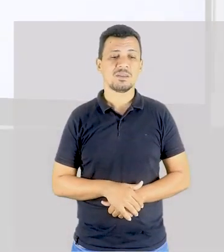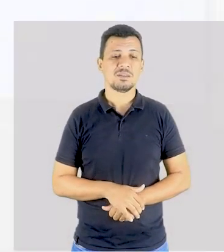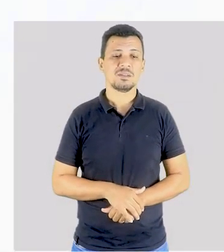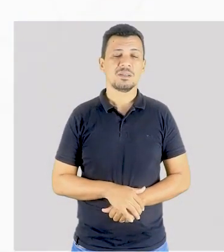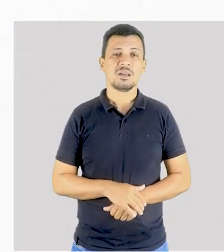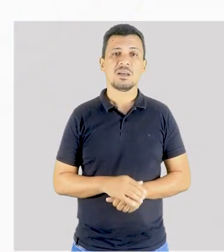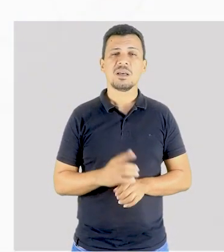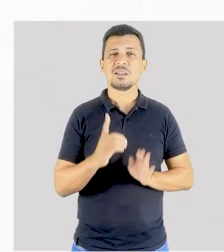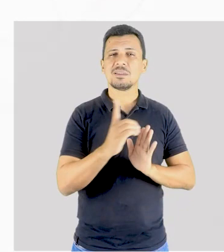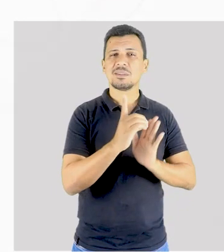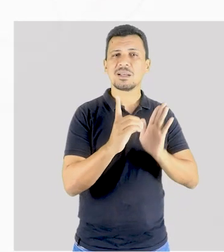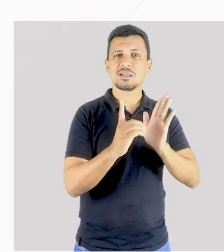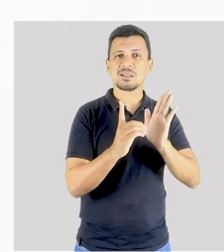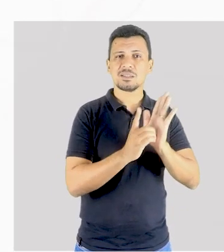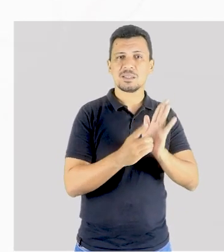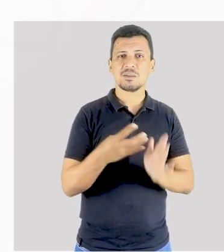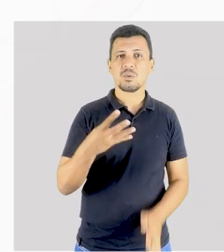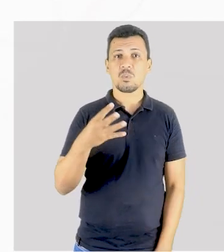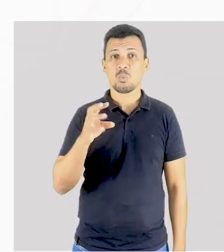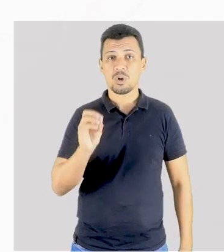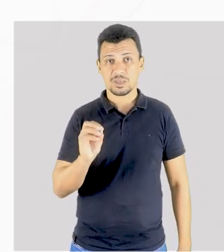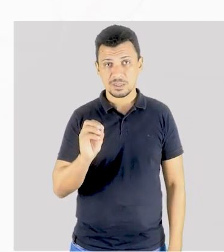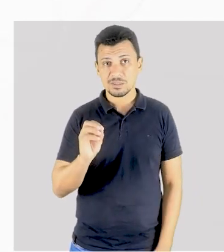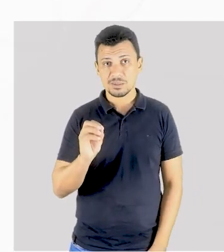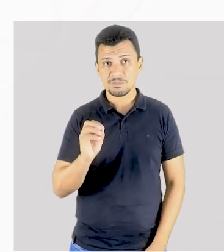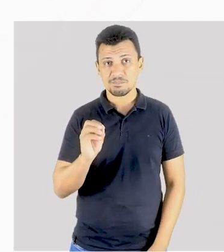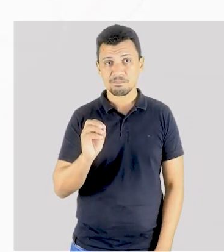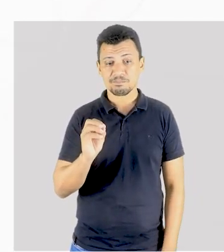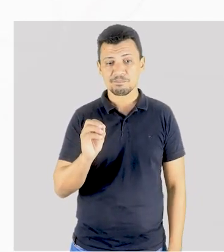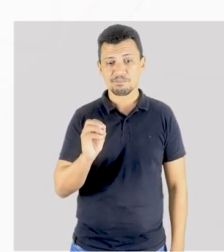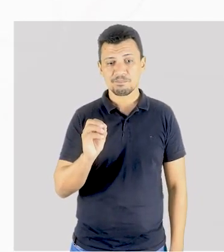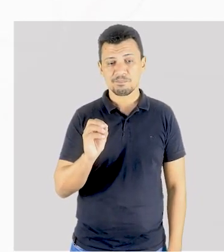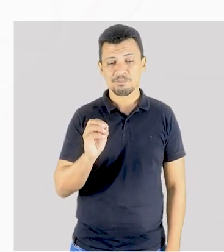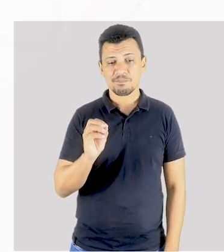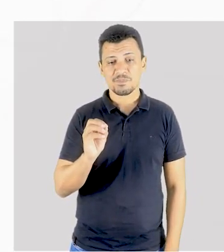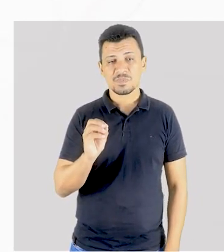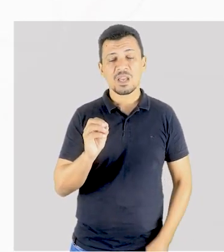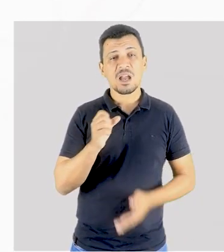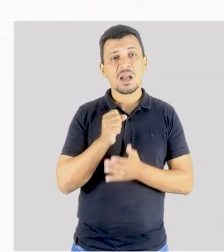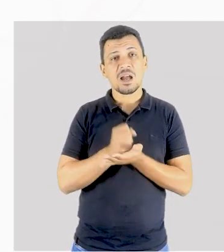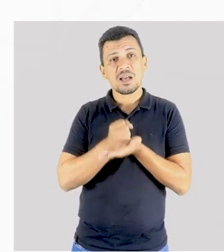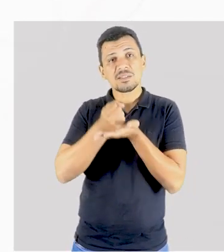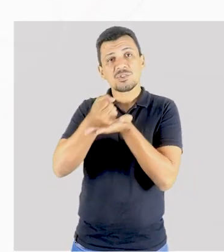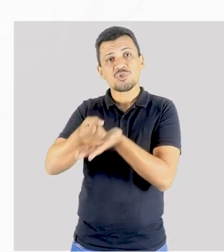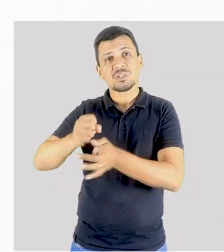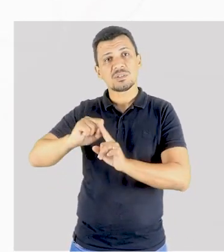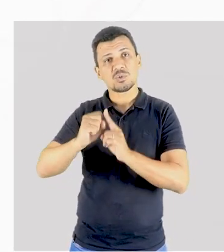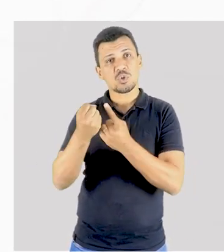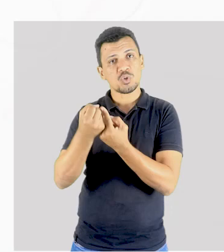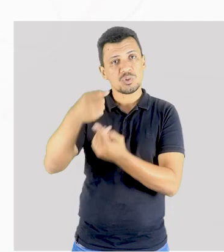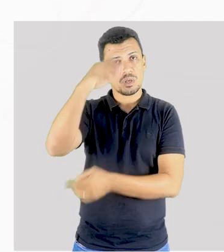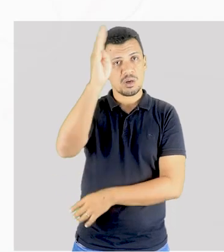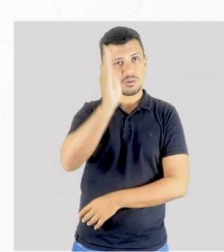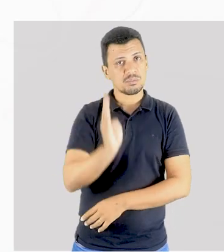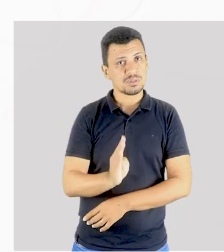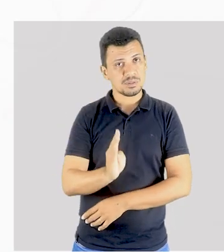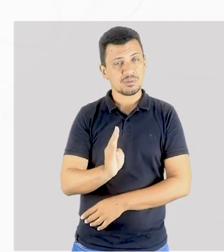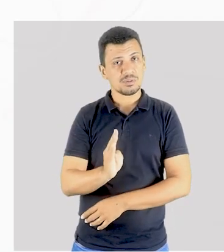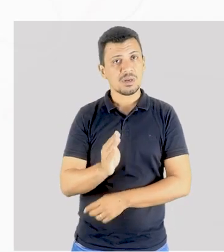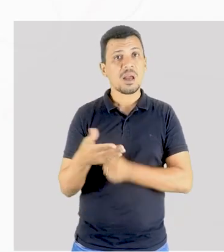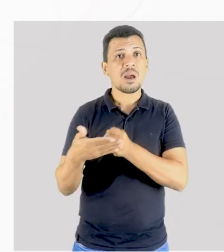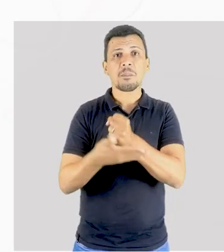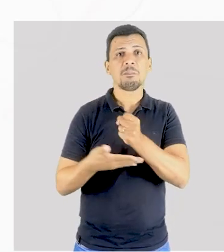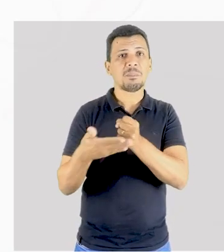até a década de 40 os anos de 1940 do século XX a assistência social no Brasil estava